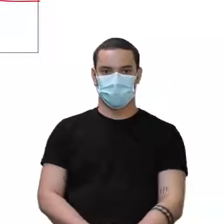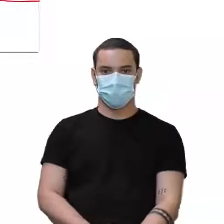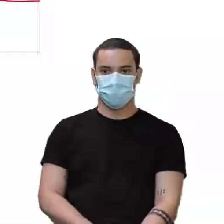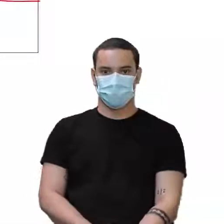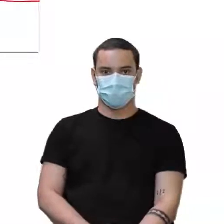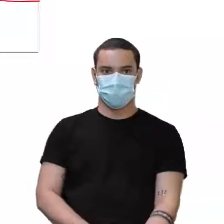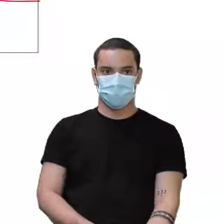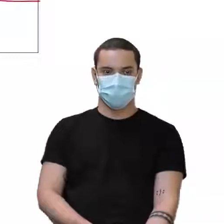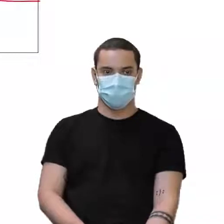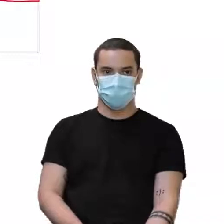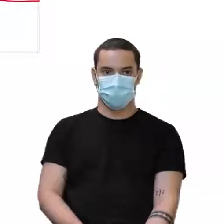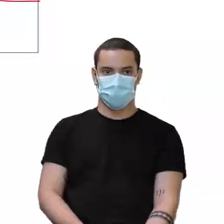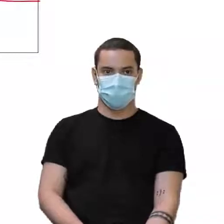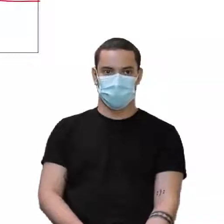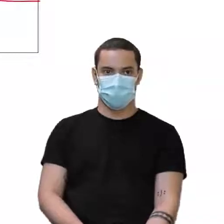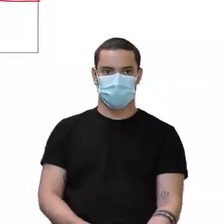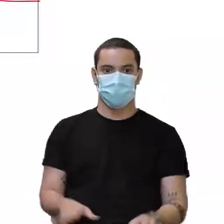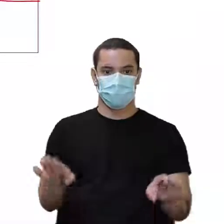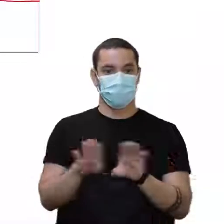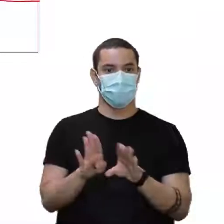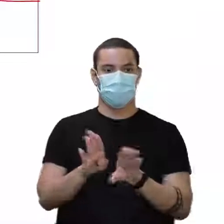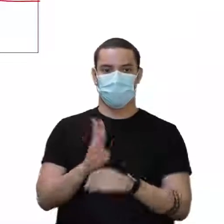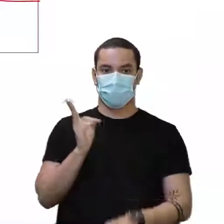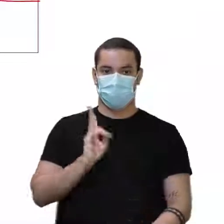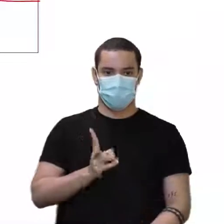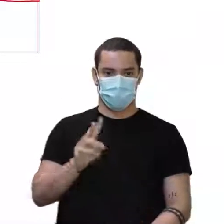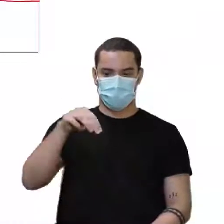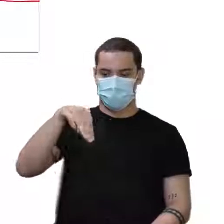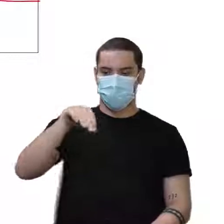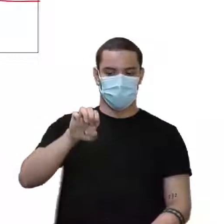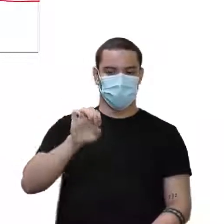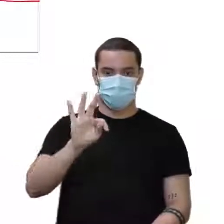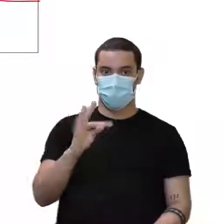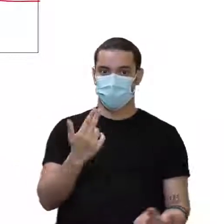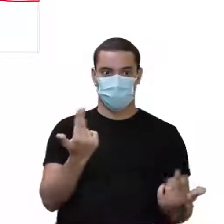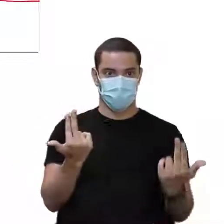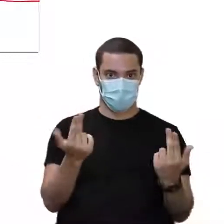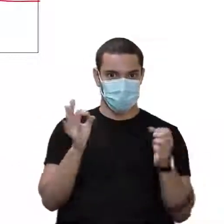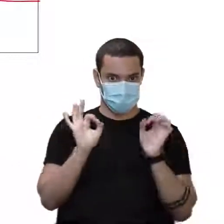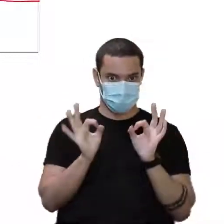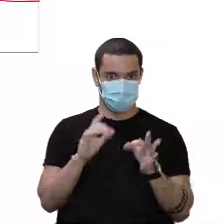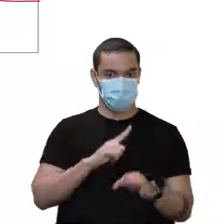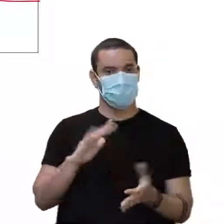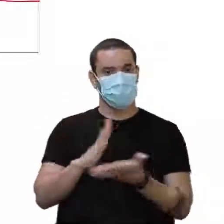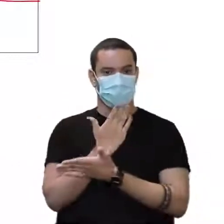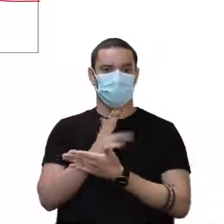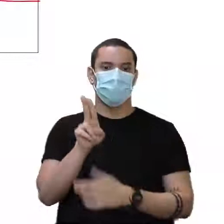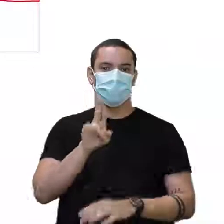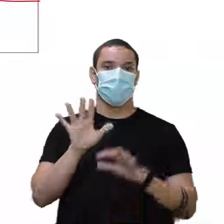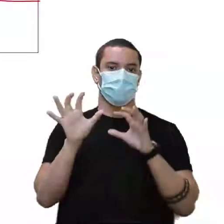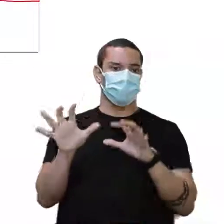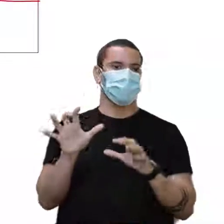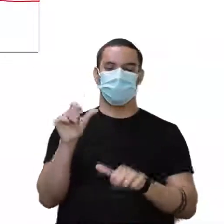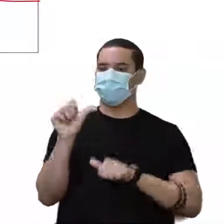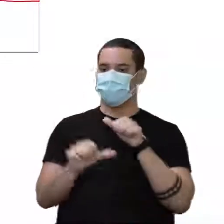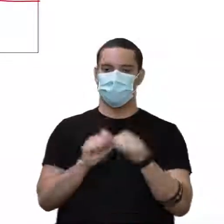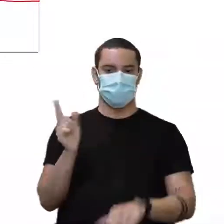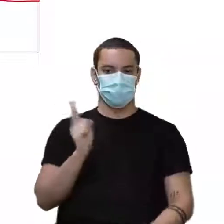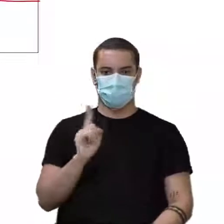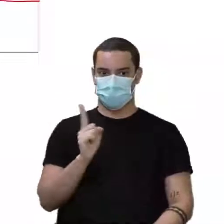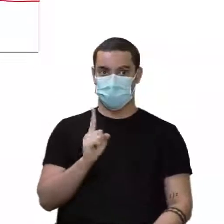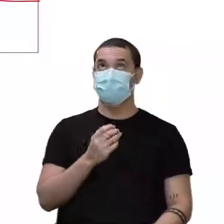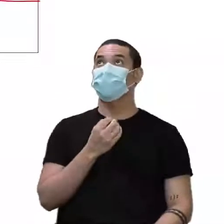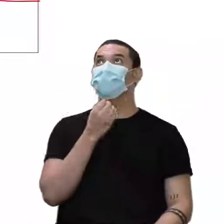ele é como met e no participo passado também continua como met, é a mesma coisa, tá? Tem uns verbos que são assim, que não mudam,